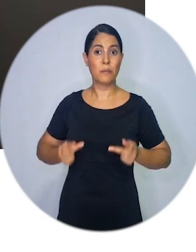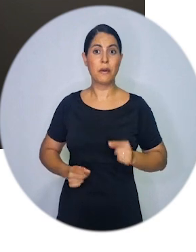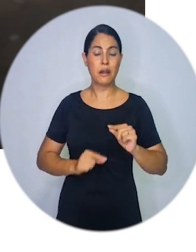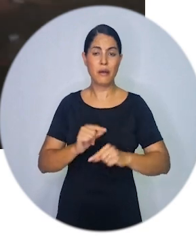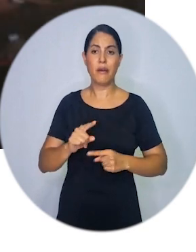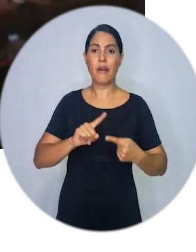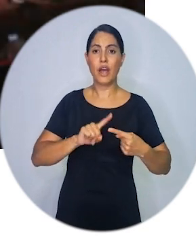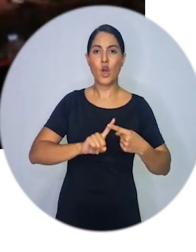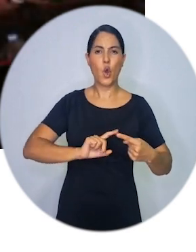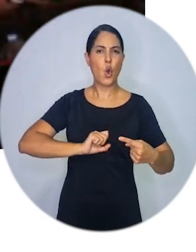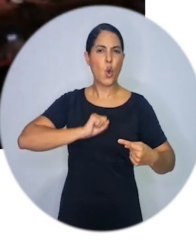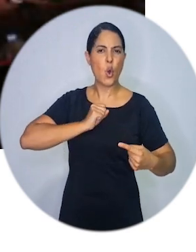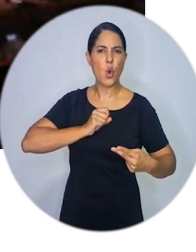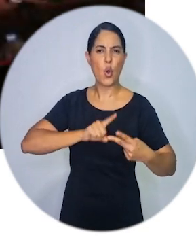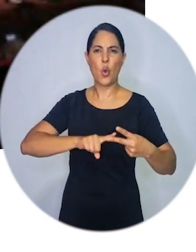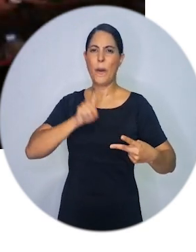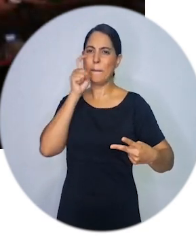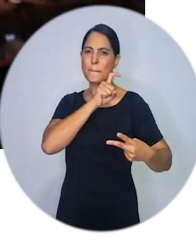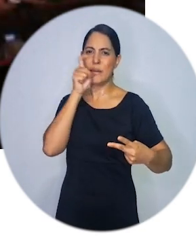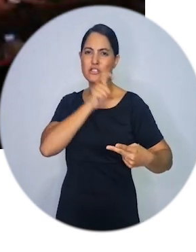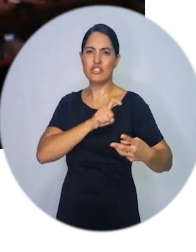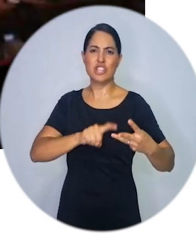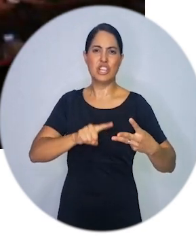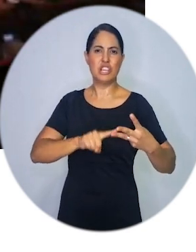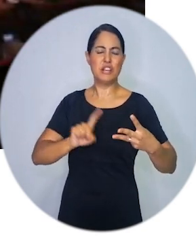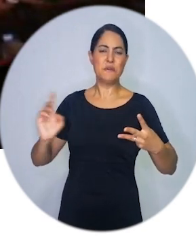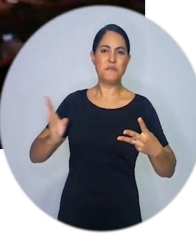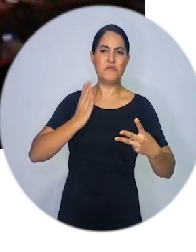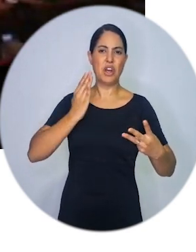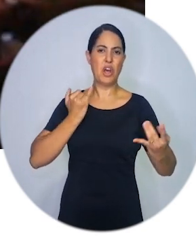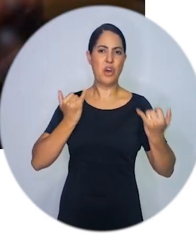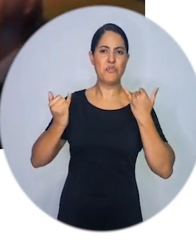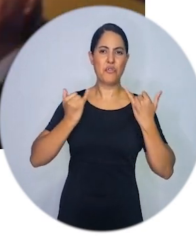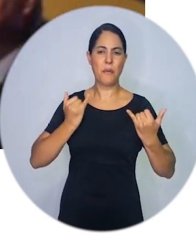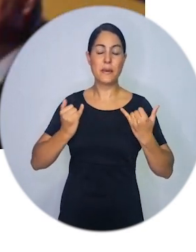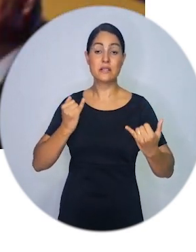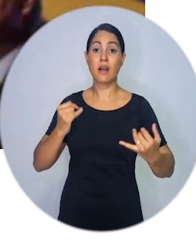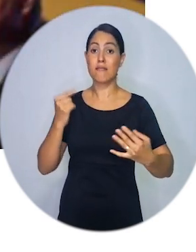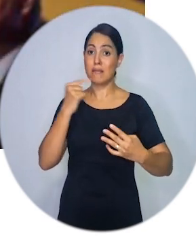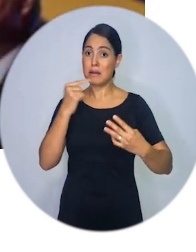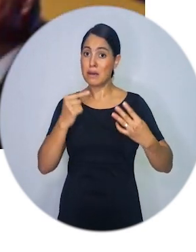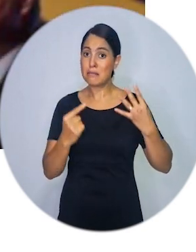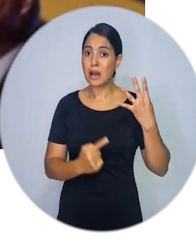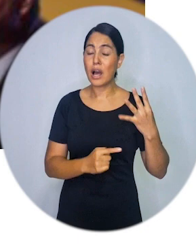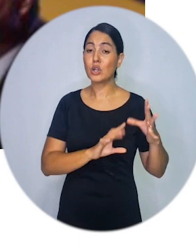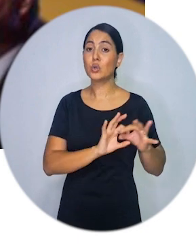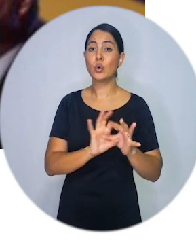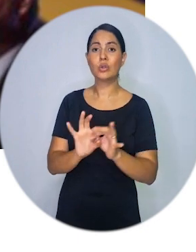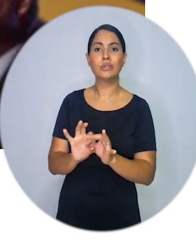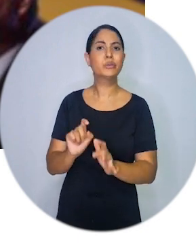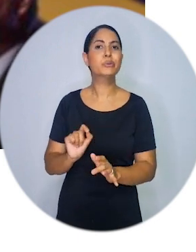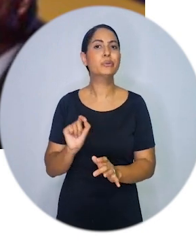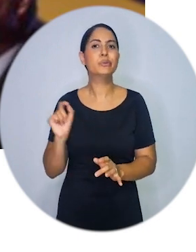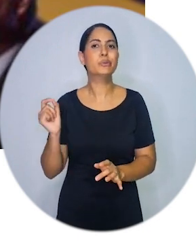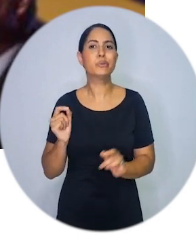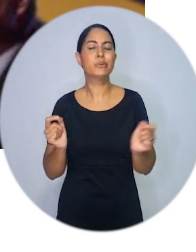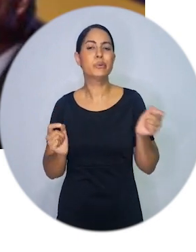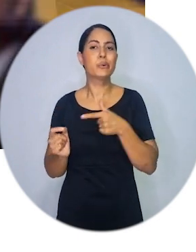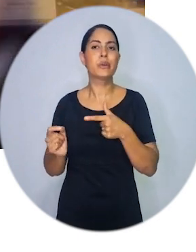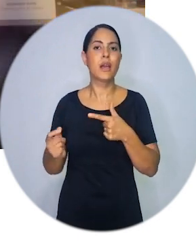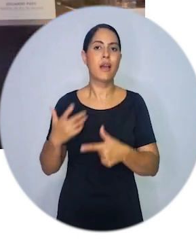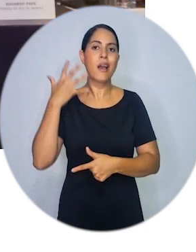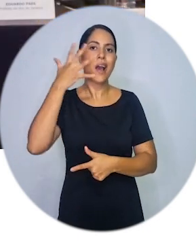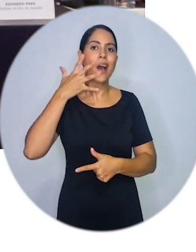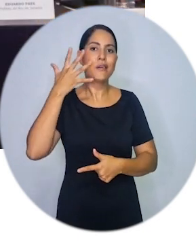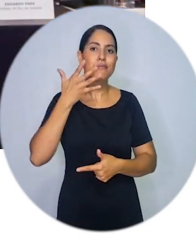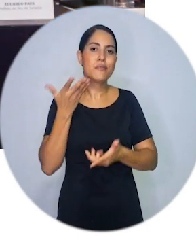humana, o ódio, a mentira, a desinformação, a agressividade trazem muito mais engajamento do que a fala